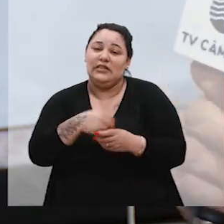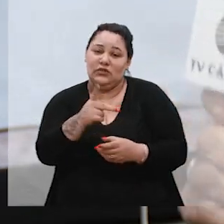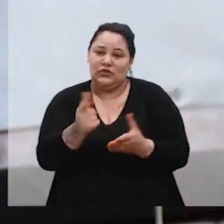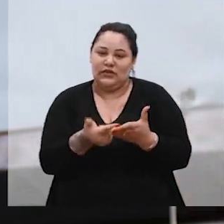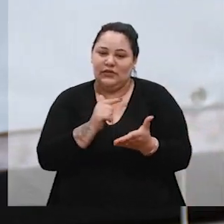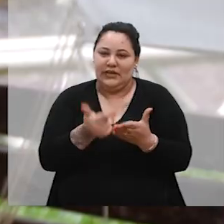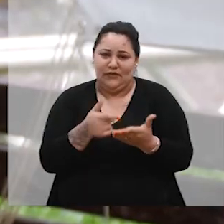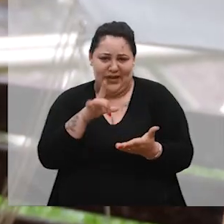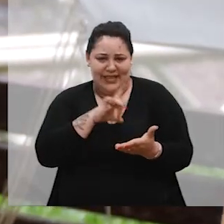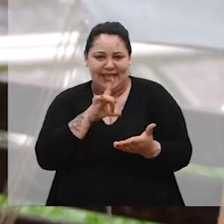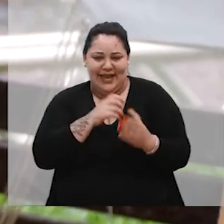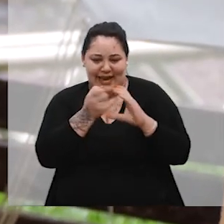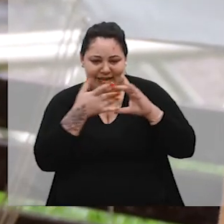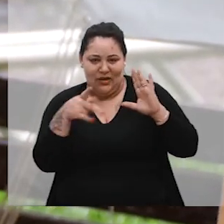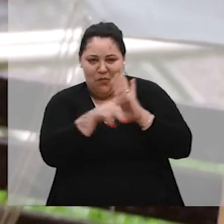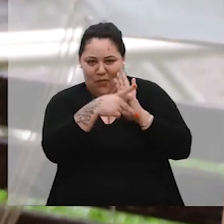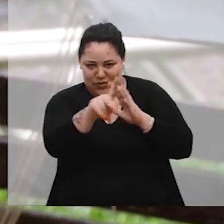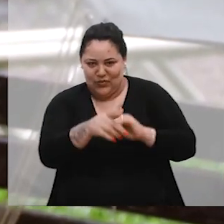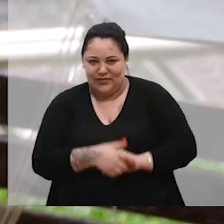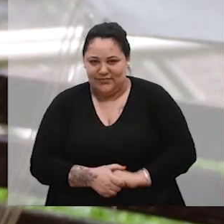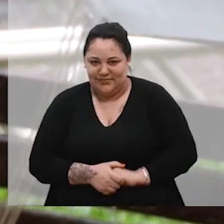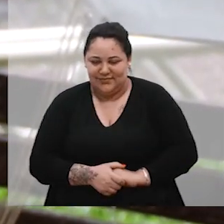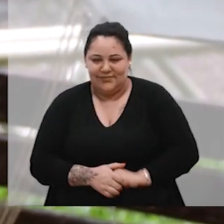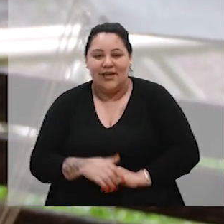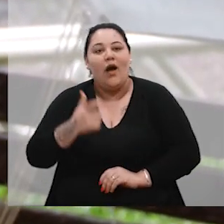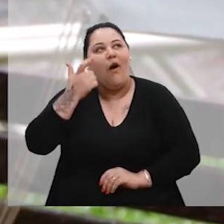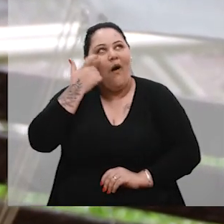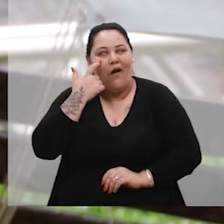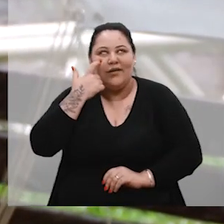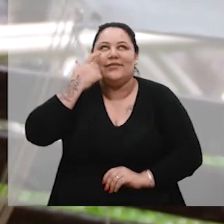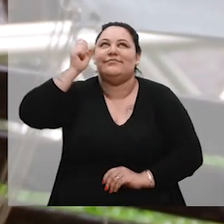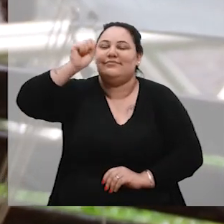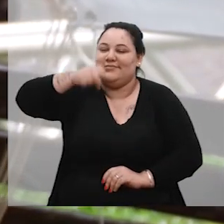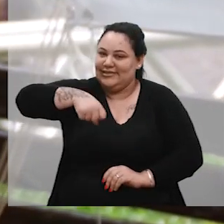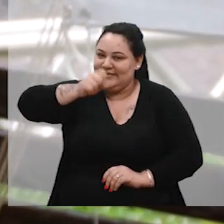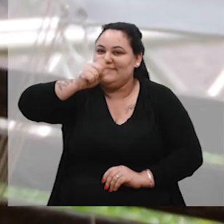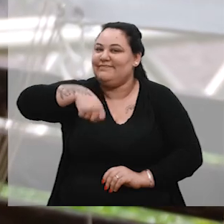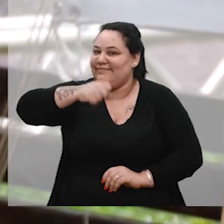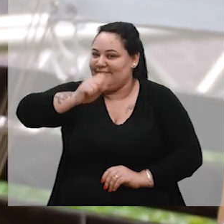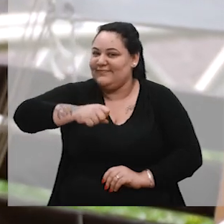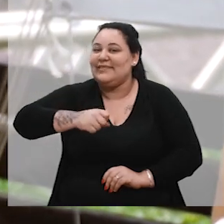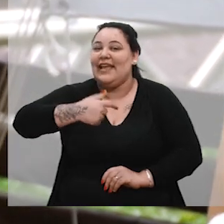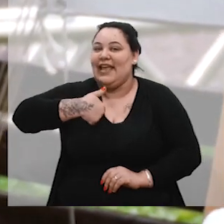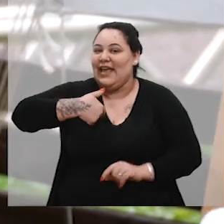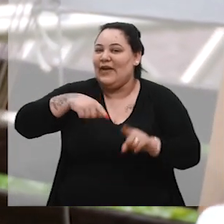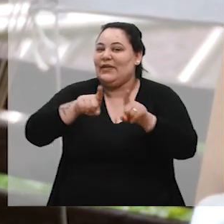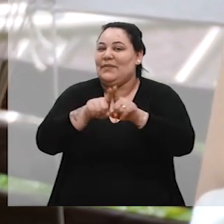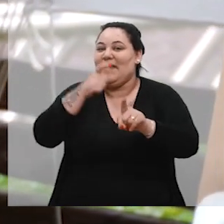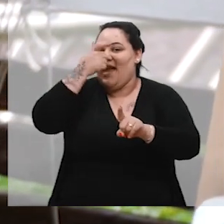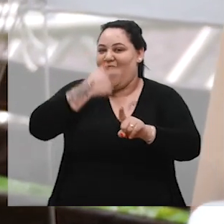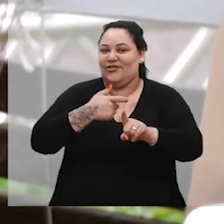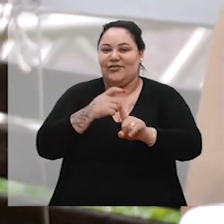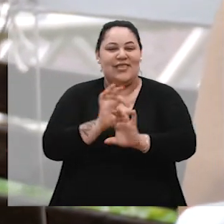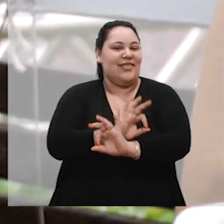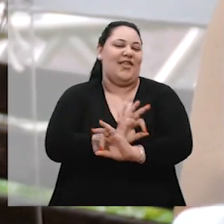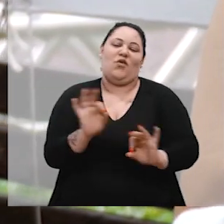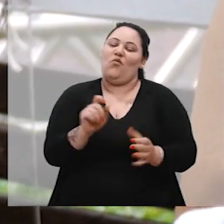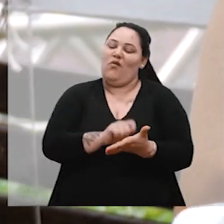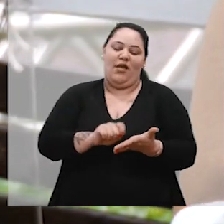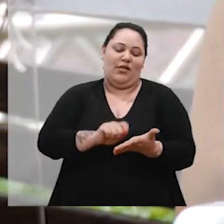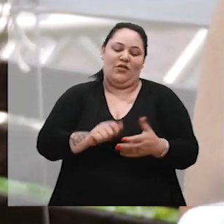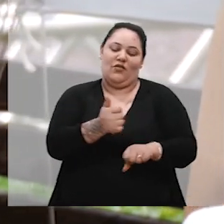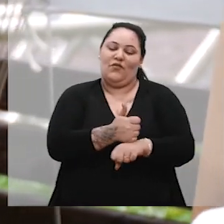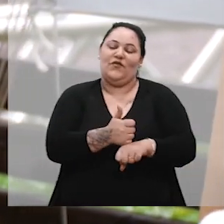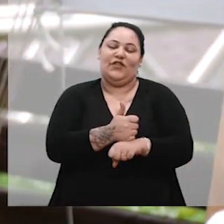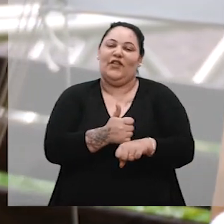ti? Olha, com certeza sim. Aliás, eu acho assim que nenhum escritor foge